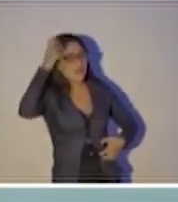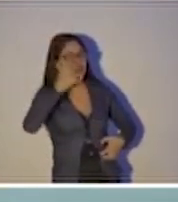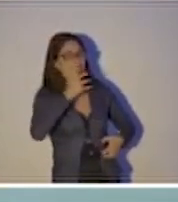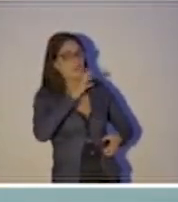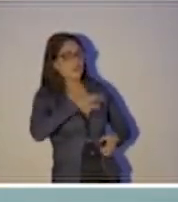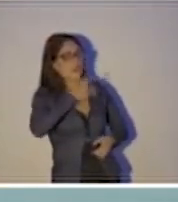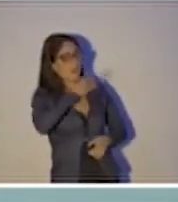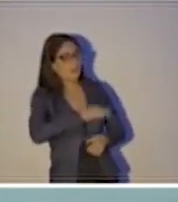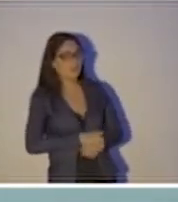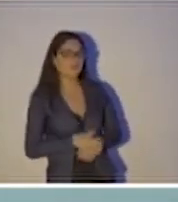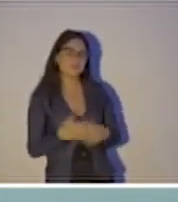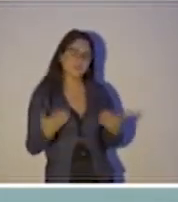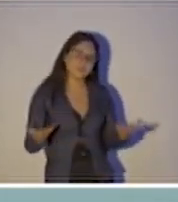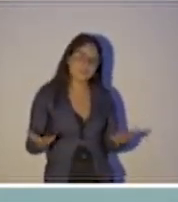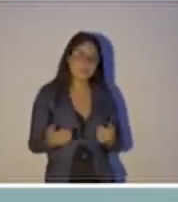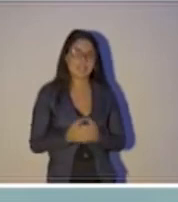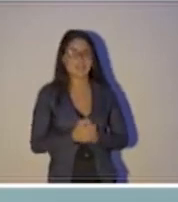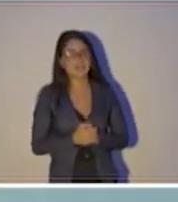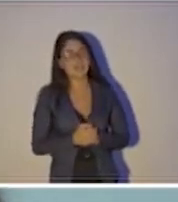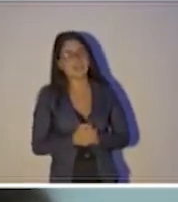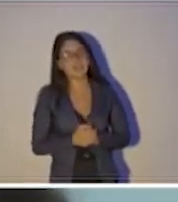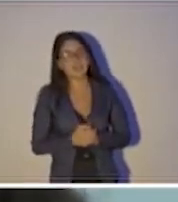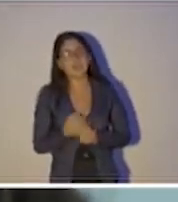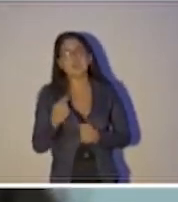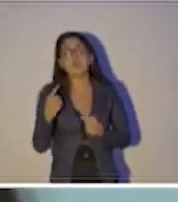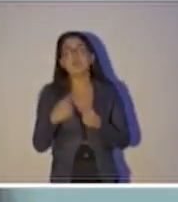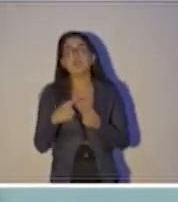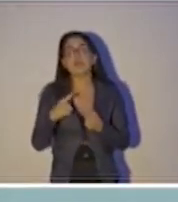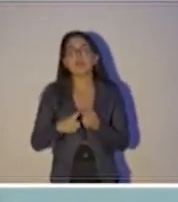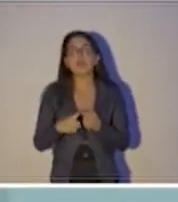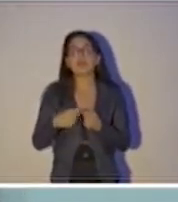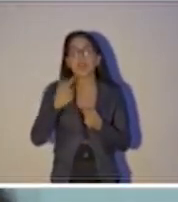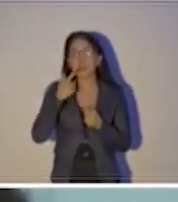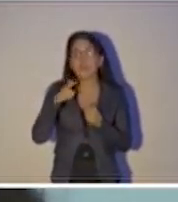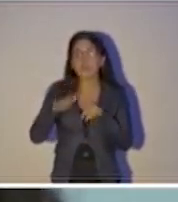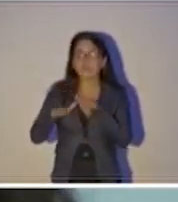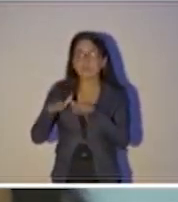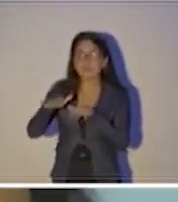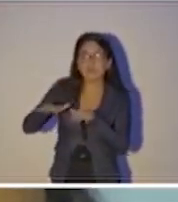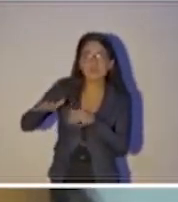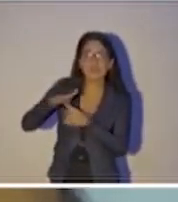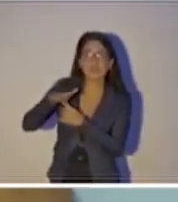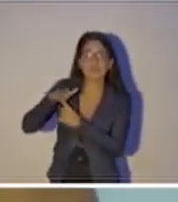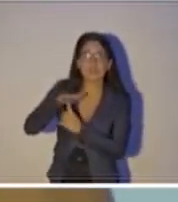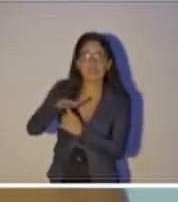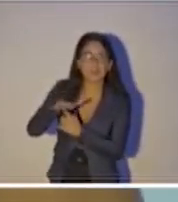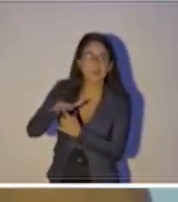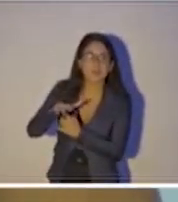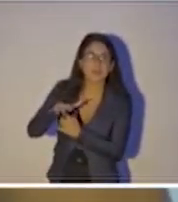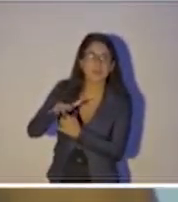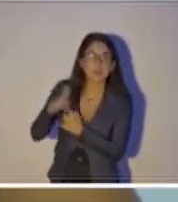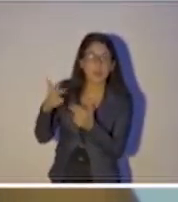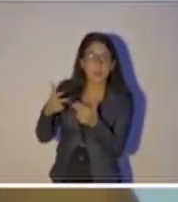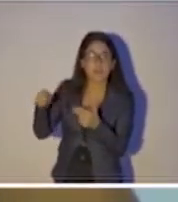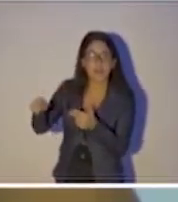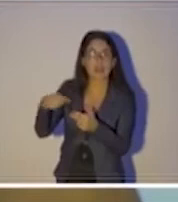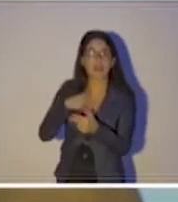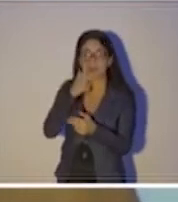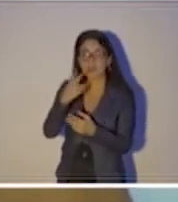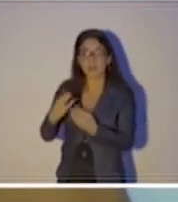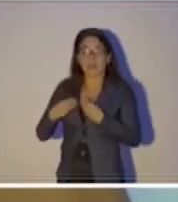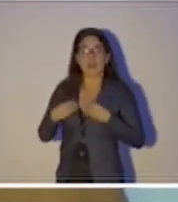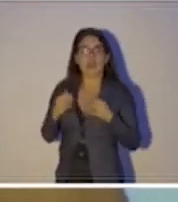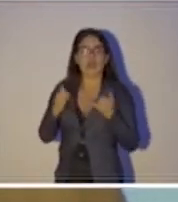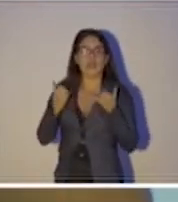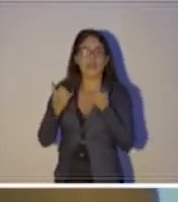É, caro ouvinte, você deve estar se perguntando o porquê dessa paixão pela feira. Veja, há algo sobre esse lugar que me reenergiza,